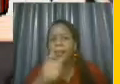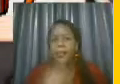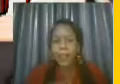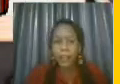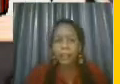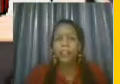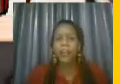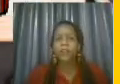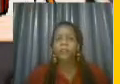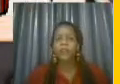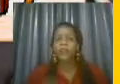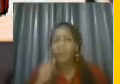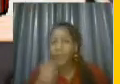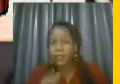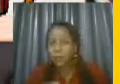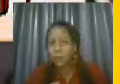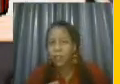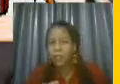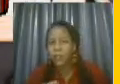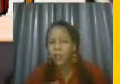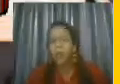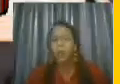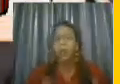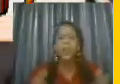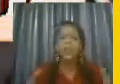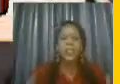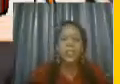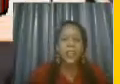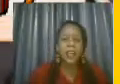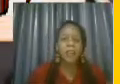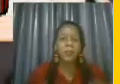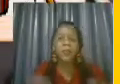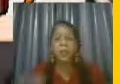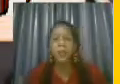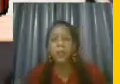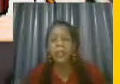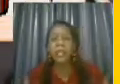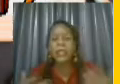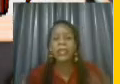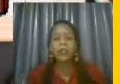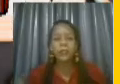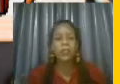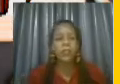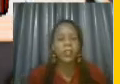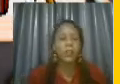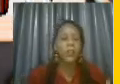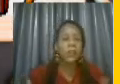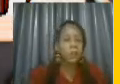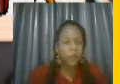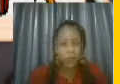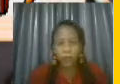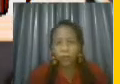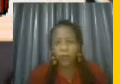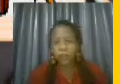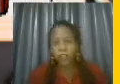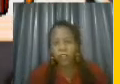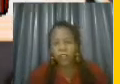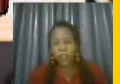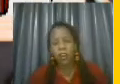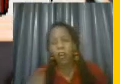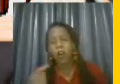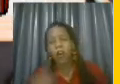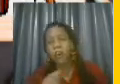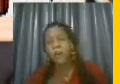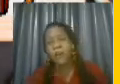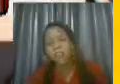papai? Será que eles já ouviram essa música? Por que será que as pessoas ainda utilizam essa música no seu dia a